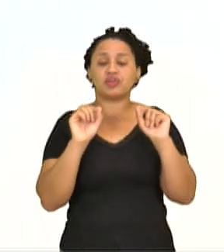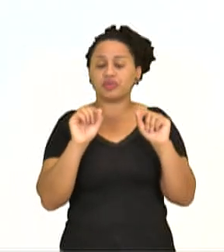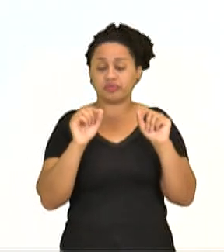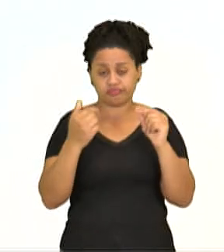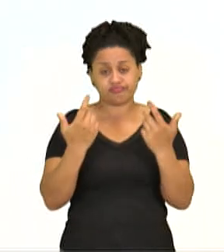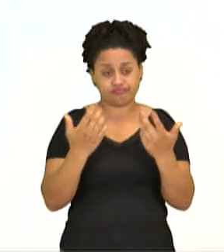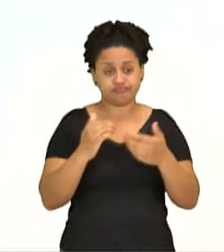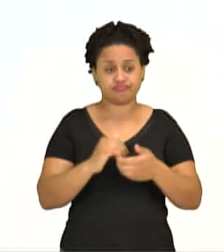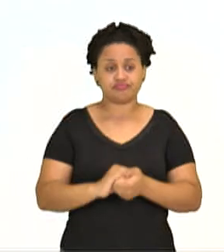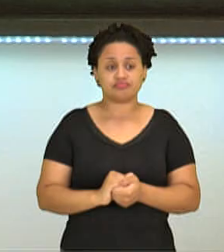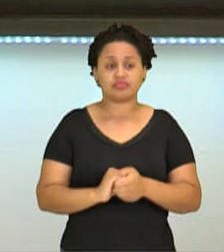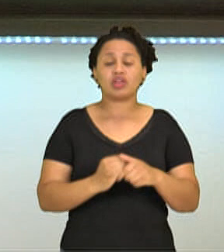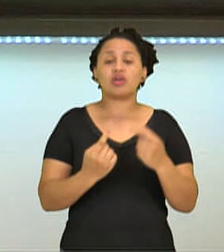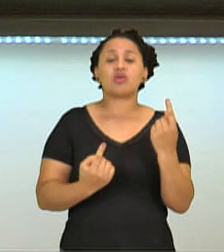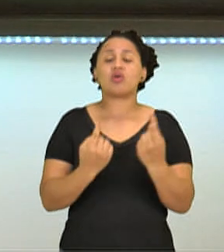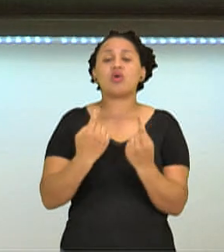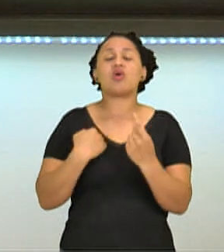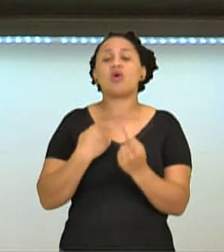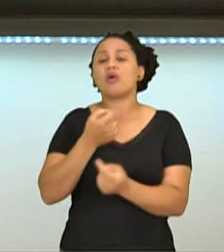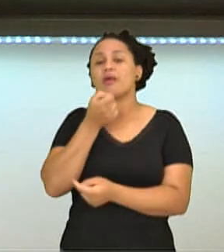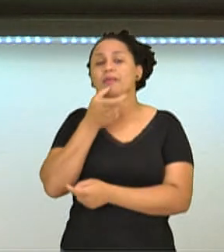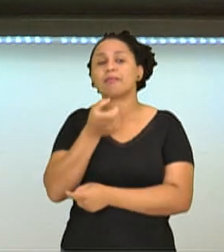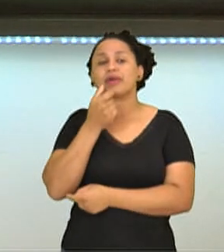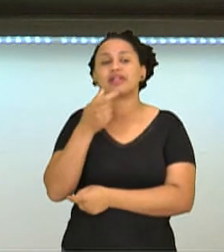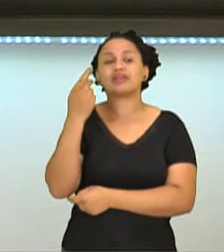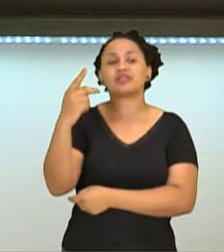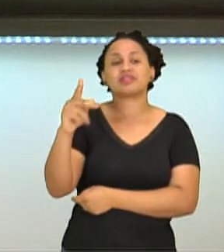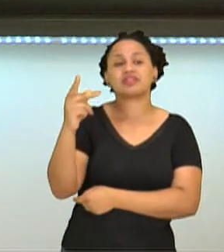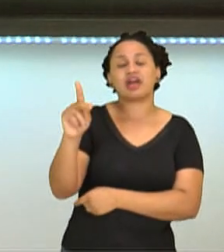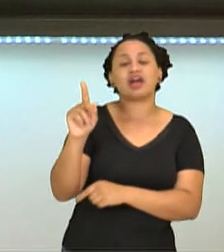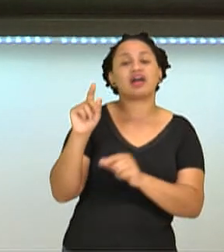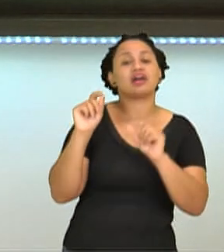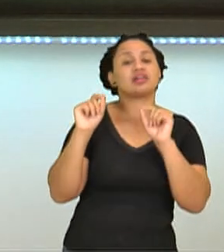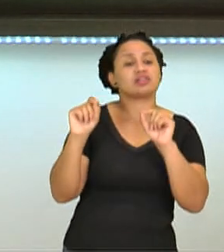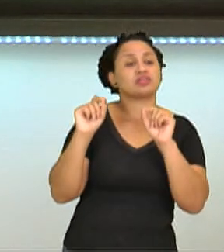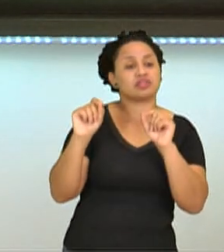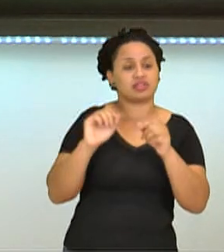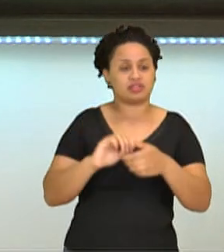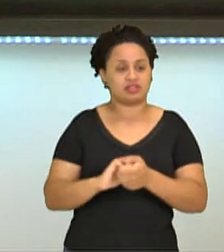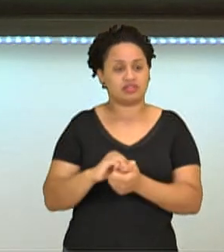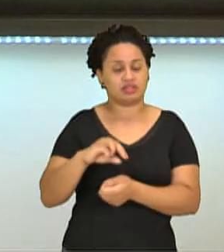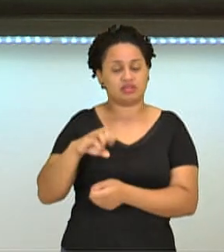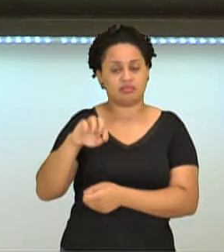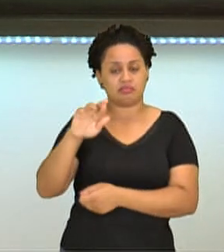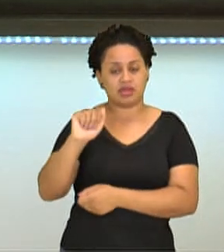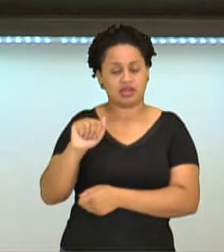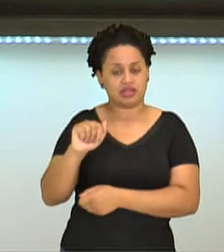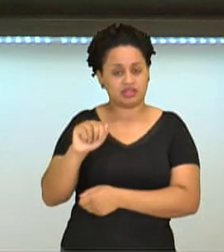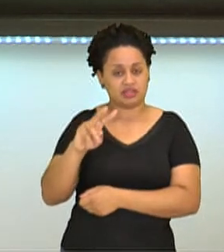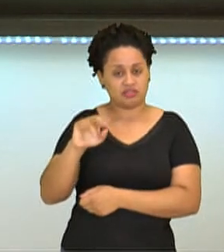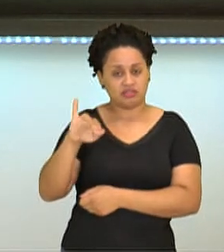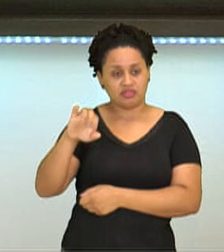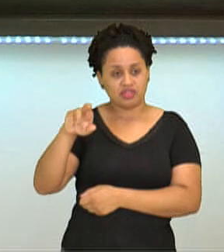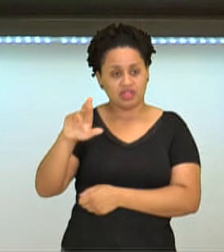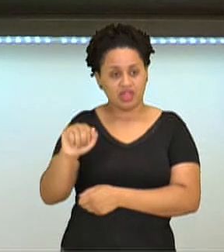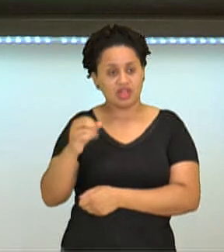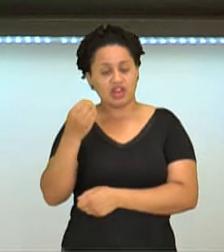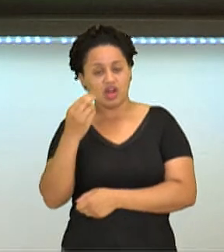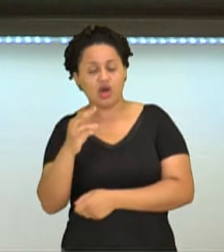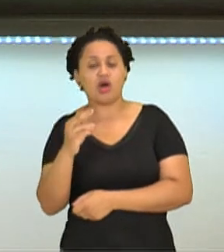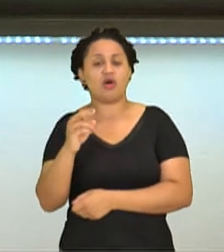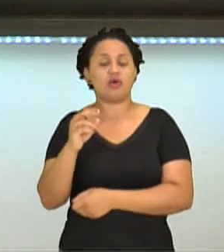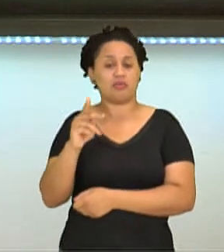Marta's nickname? Qual é o apelido da Marta? Marta Vieira da Silva ou Pelé de Saias?